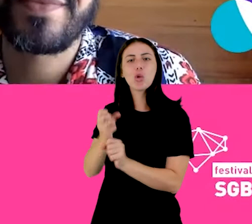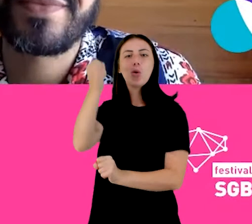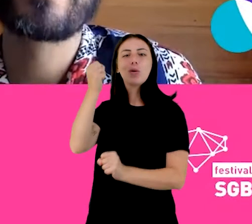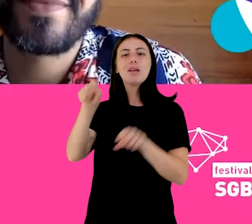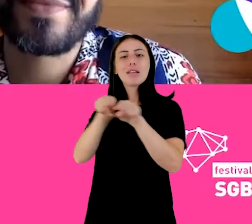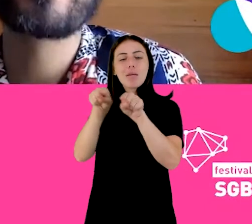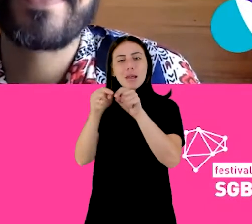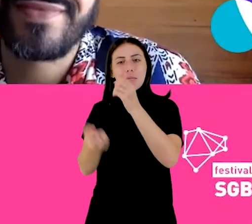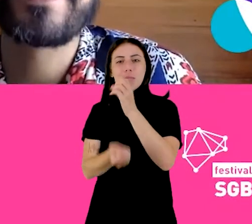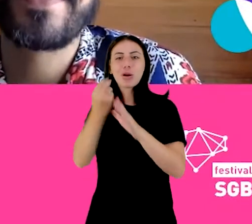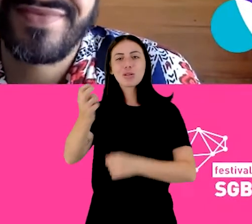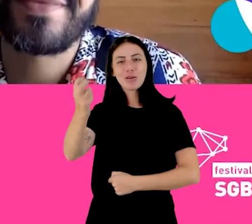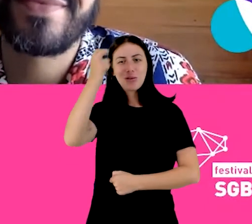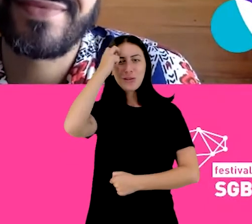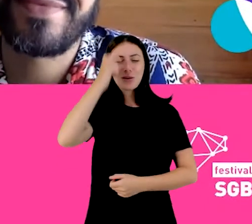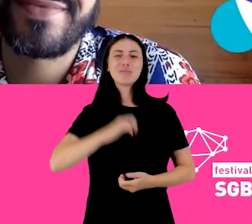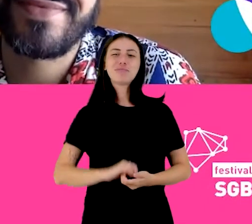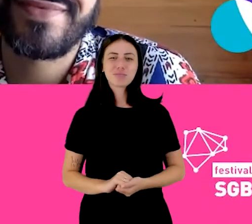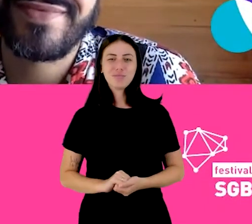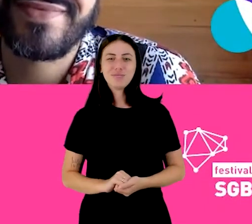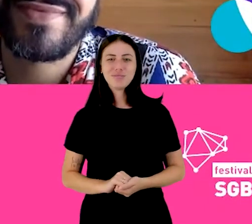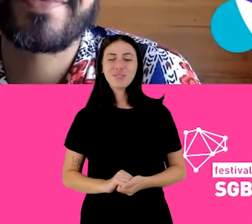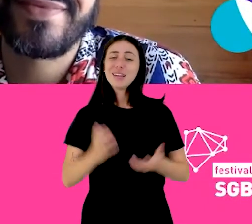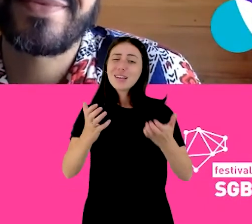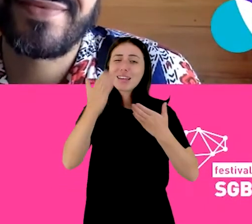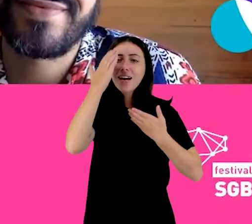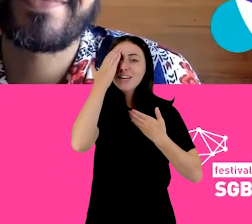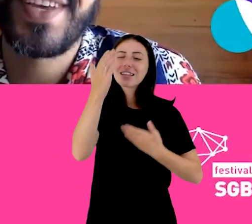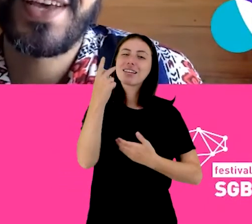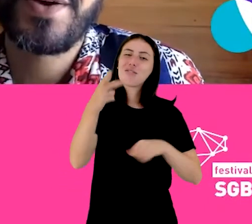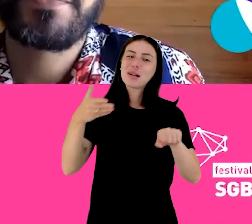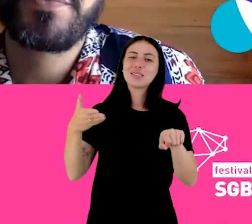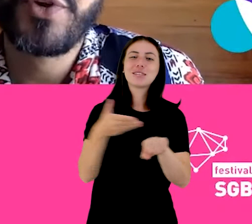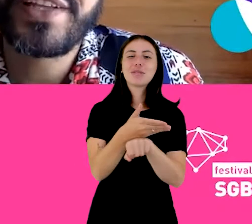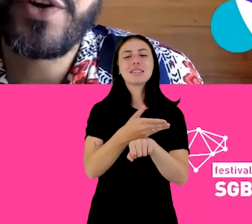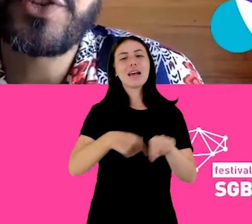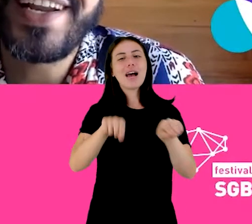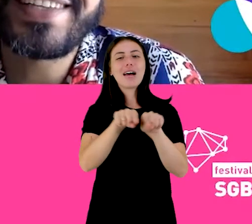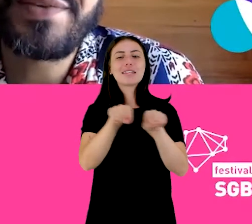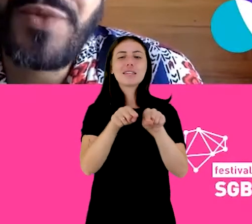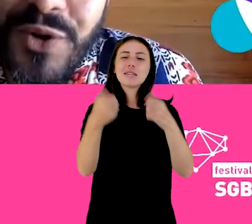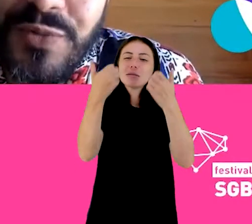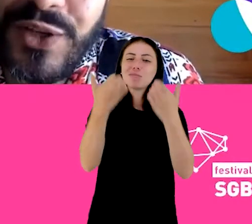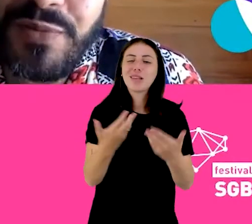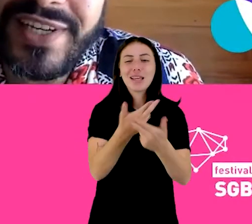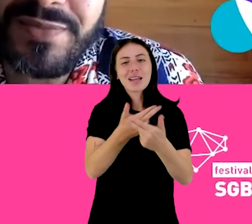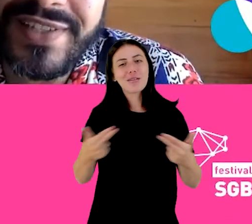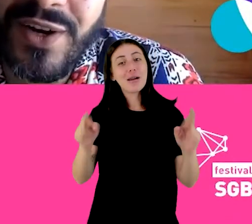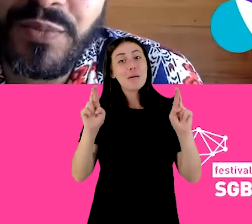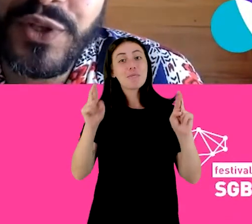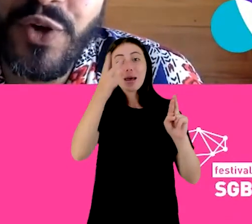seu dinheiro e produzindo cultura, que eu acho que é assim que a gente muda o mundo. Bonita, eu quero te agradecer muito pela